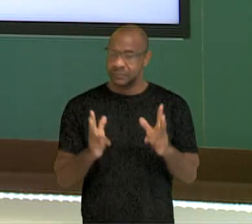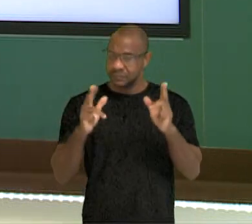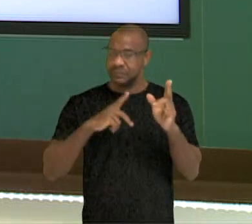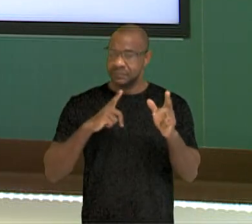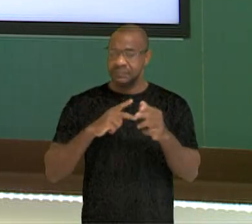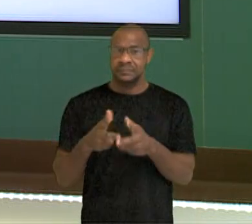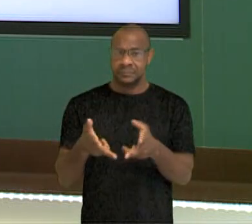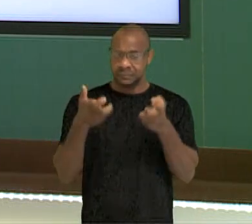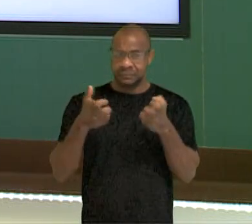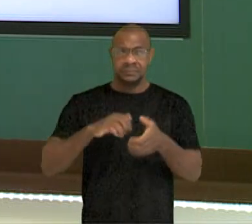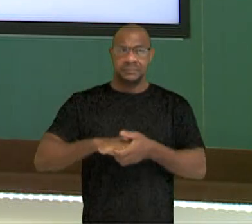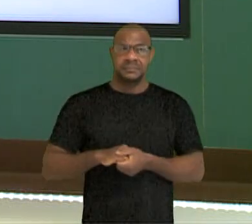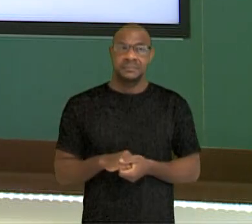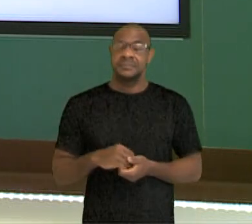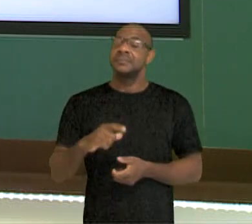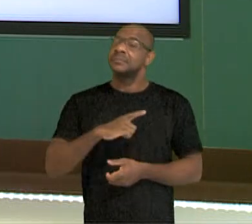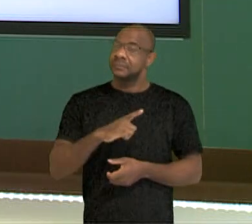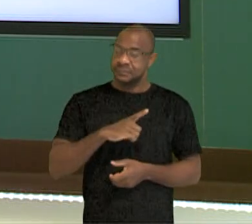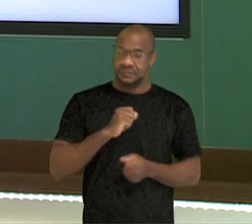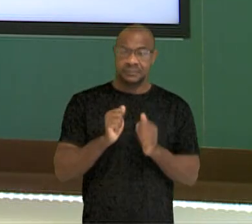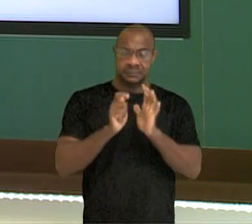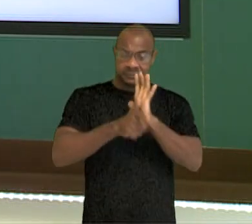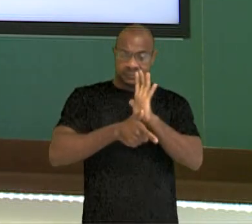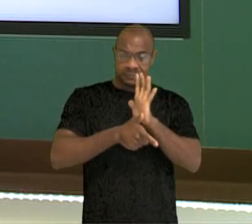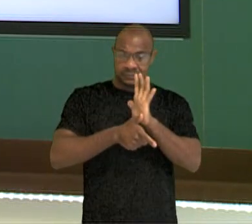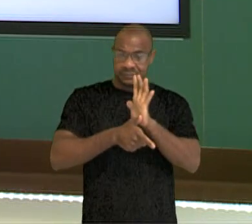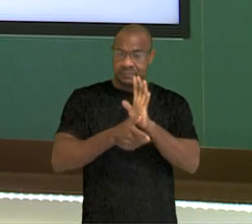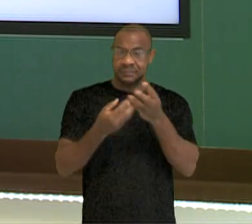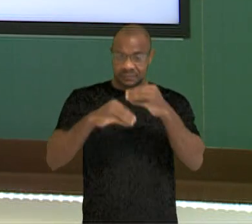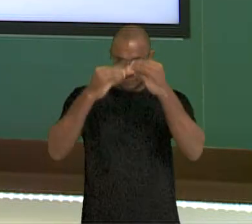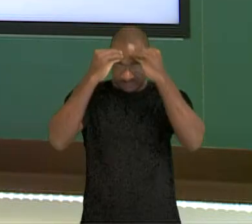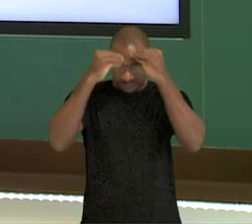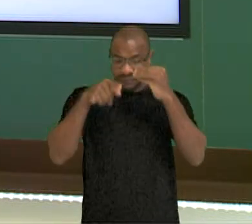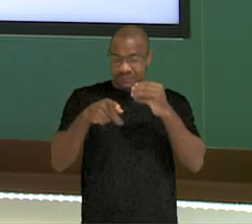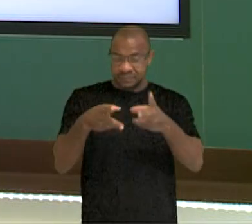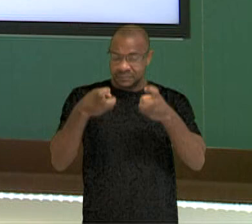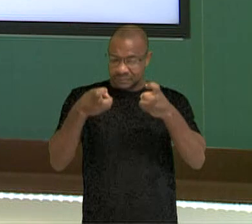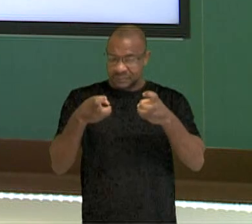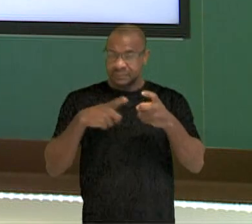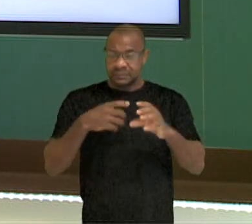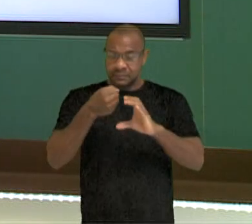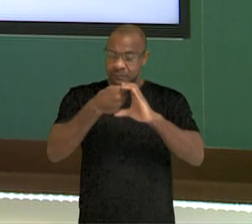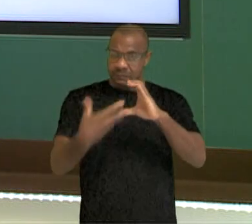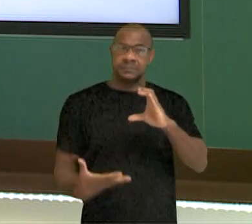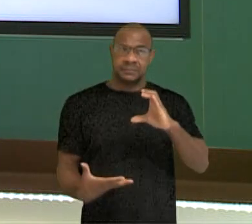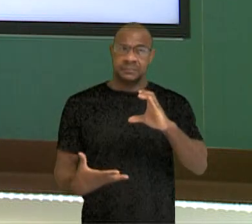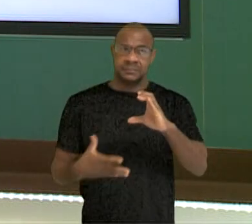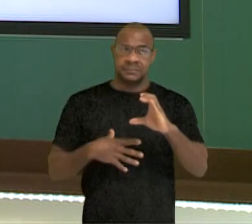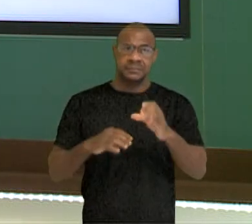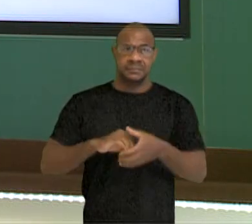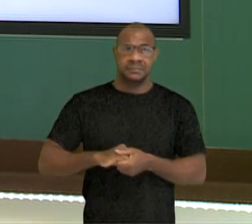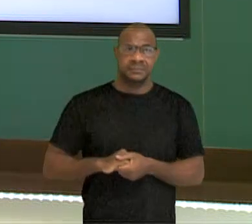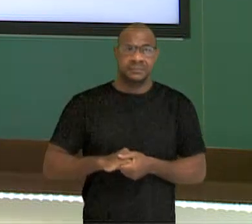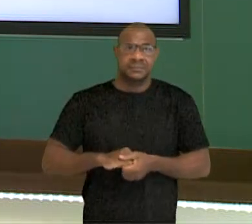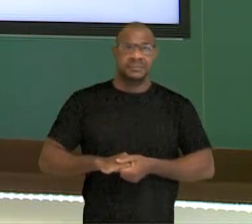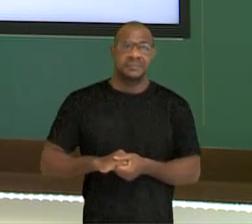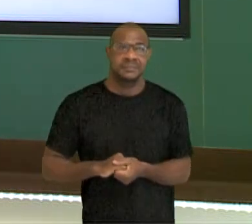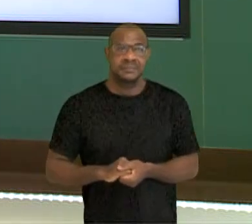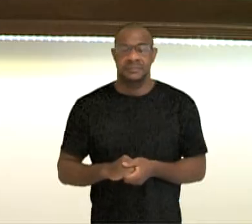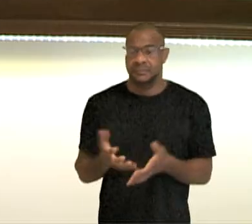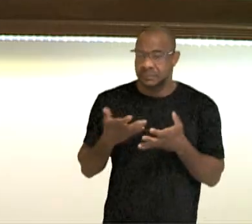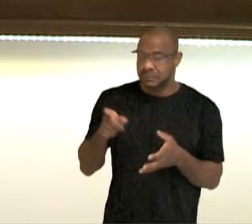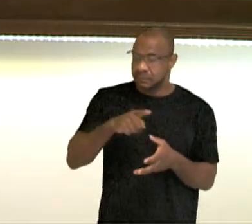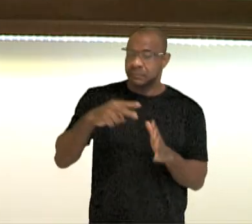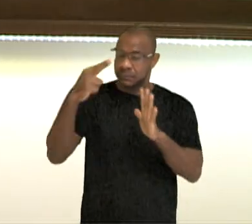e comum na poética do Fernando Pessoa, né? É muito característica, sobretudo deste heterônimo. Quero que